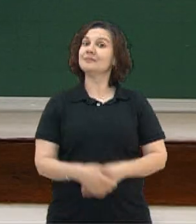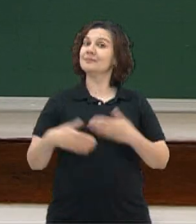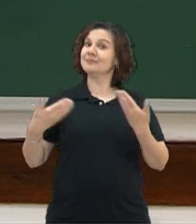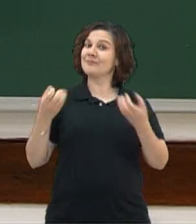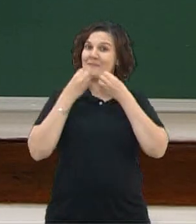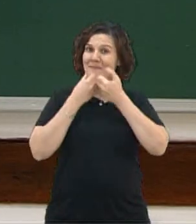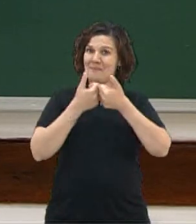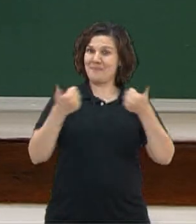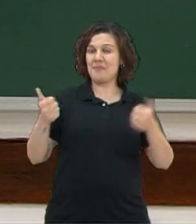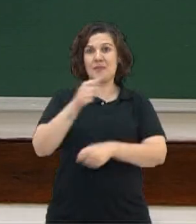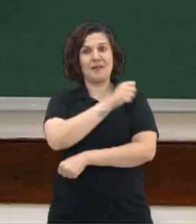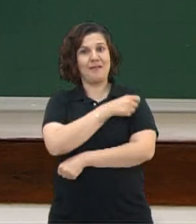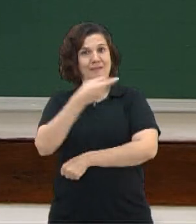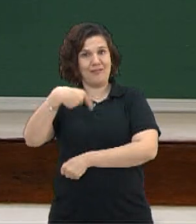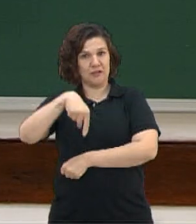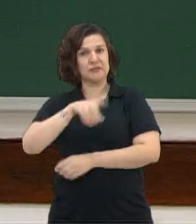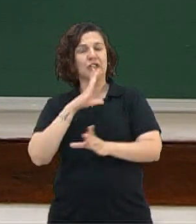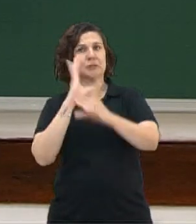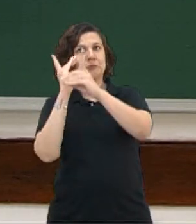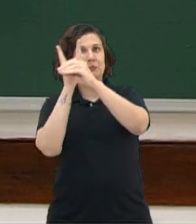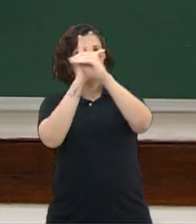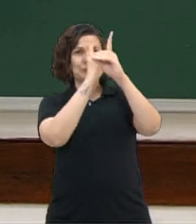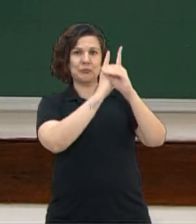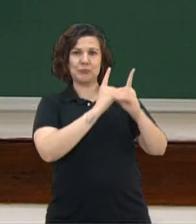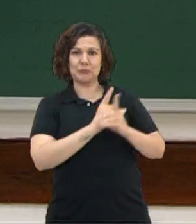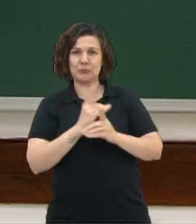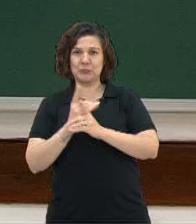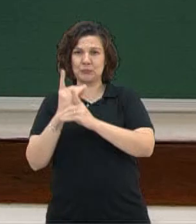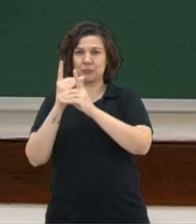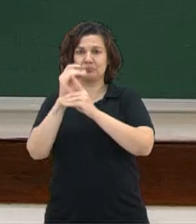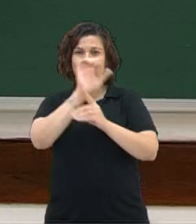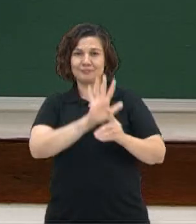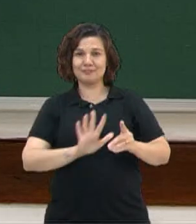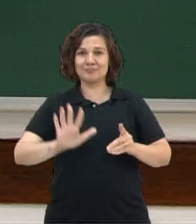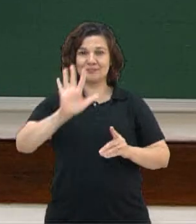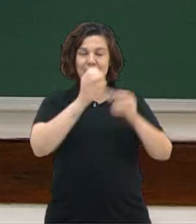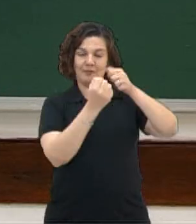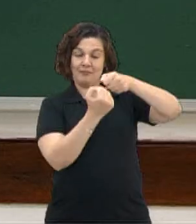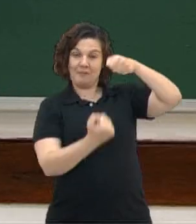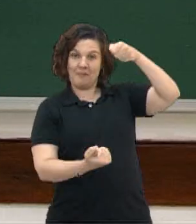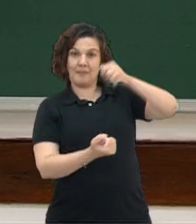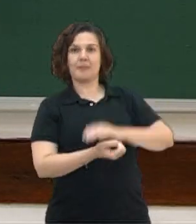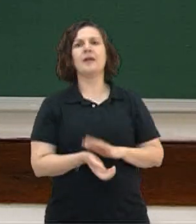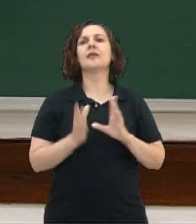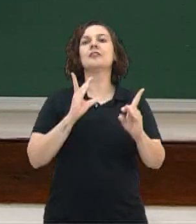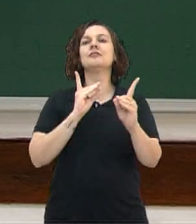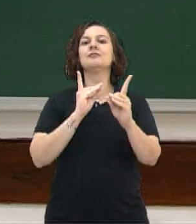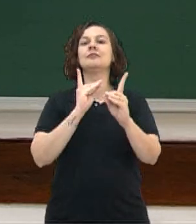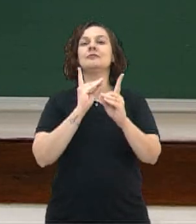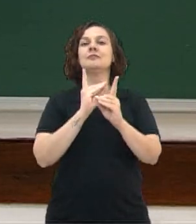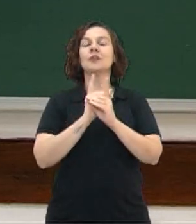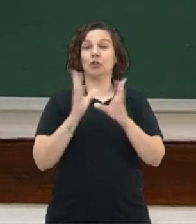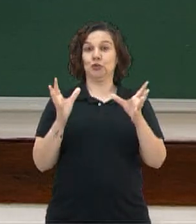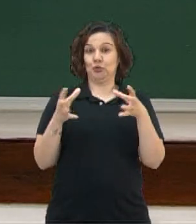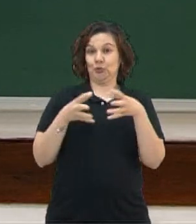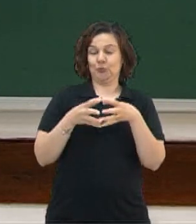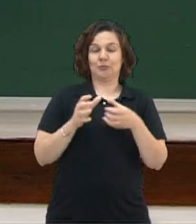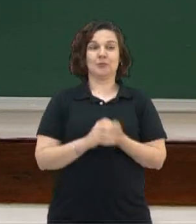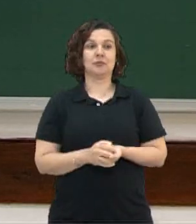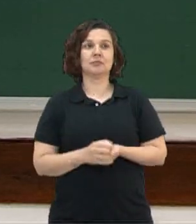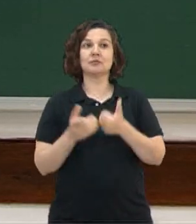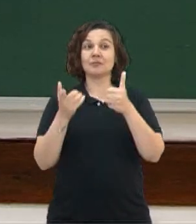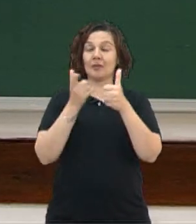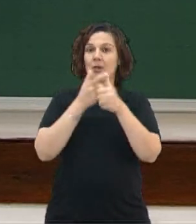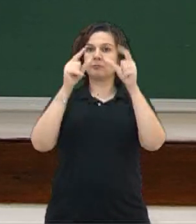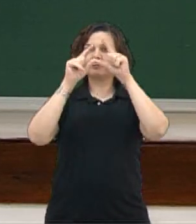Muito bem, estudante. Você já deve ter localizado ali os elementos que compõem o mapa. Então vamos localizá-los em conjunto aqui, ó.